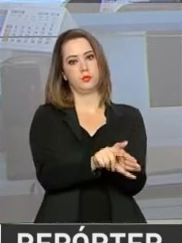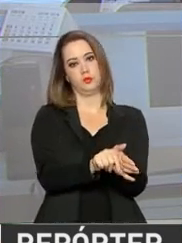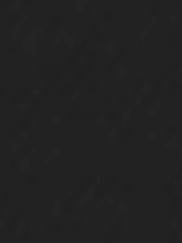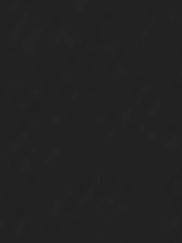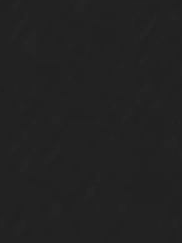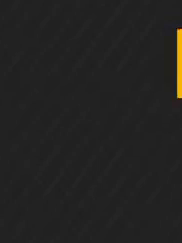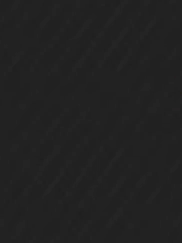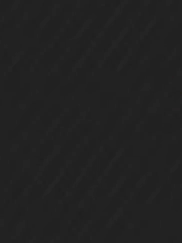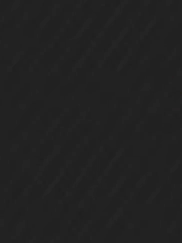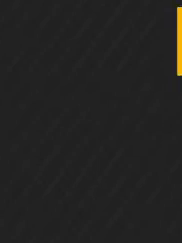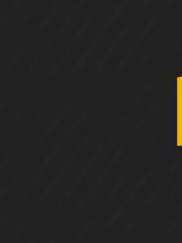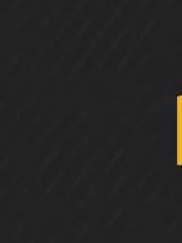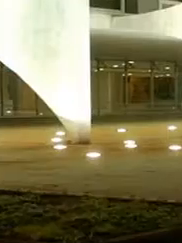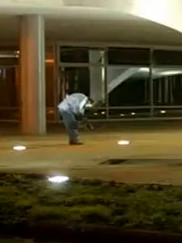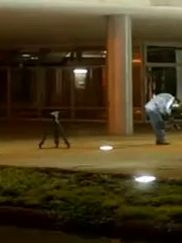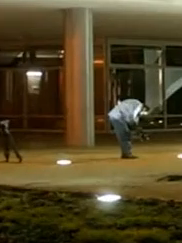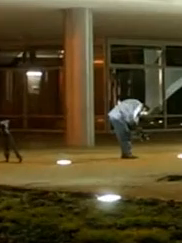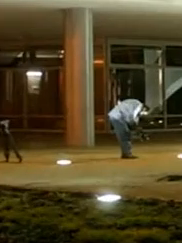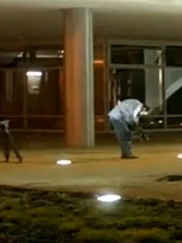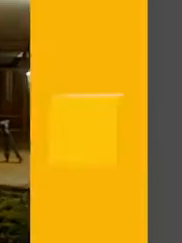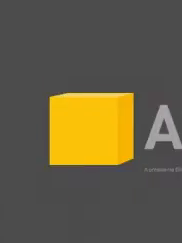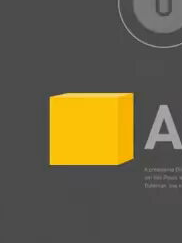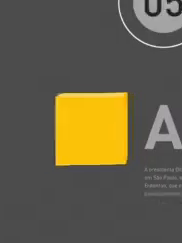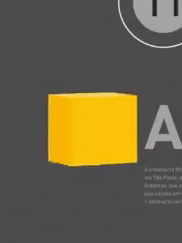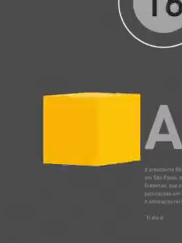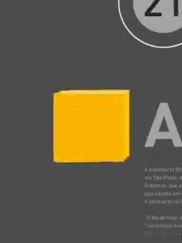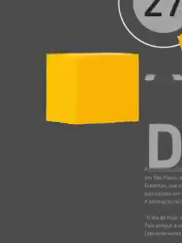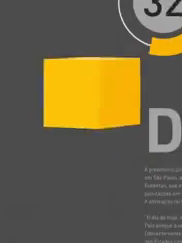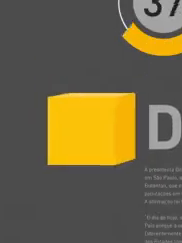sociais ae